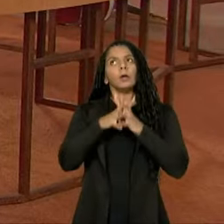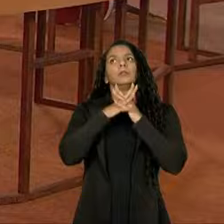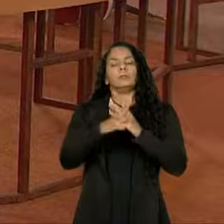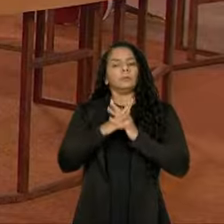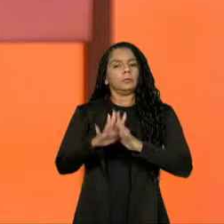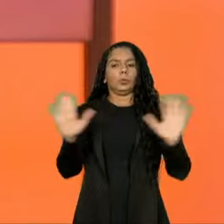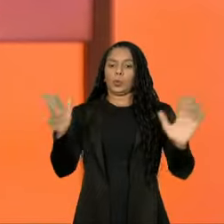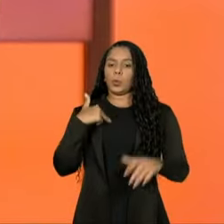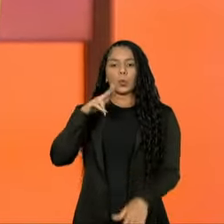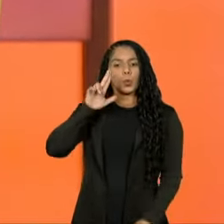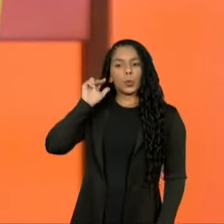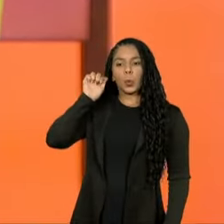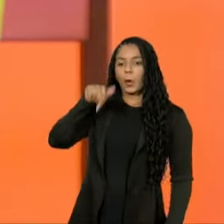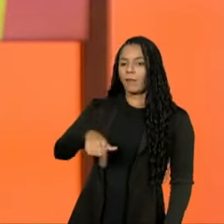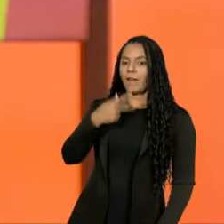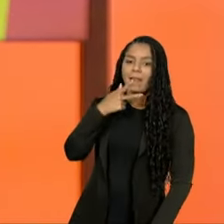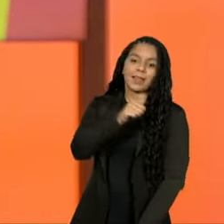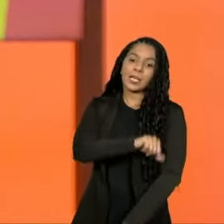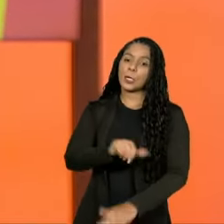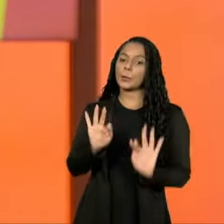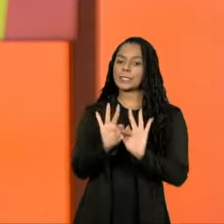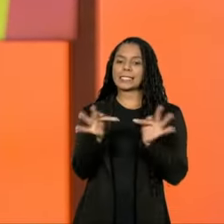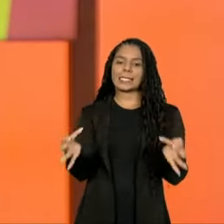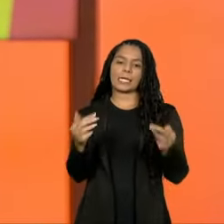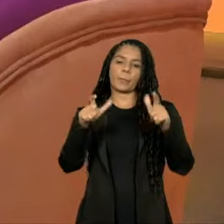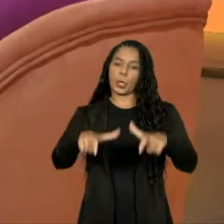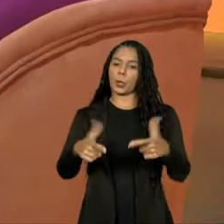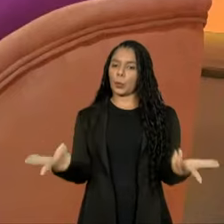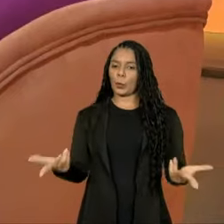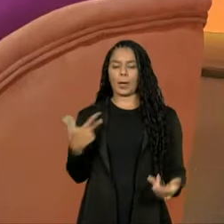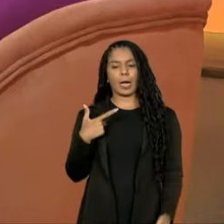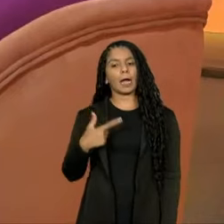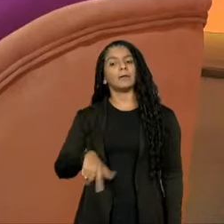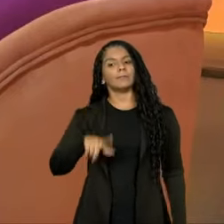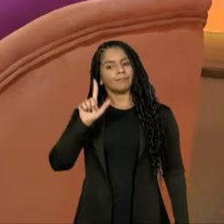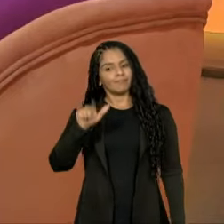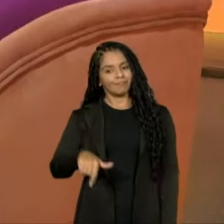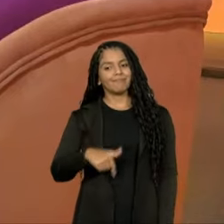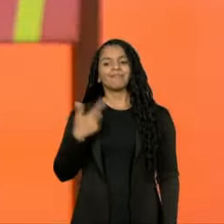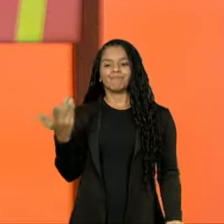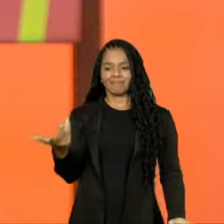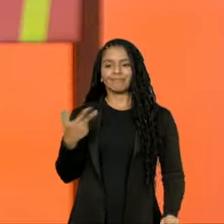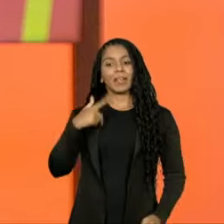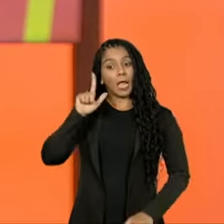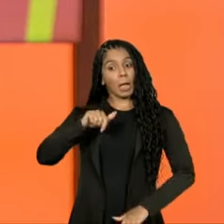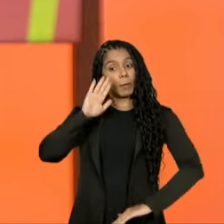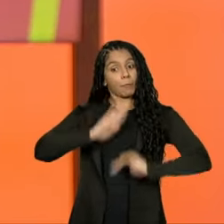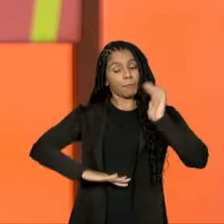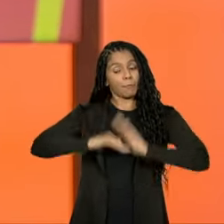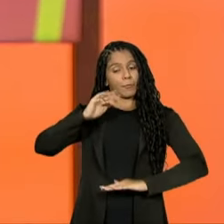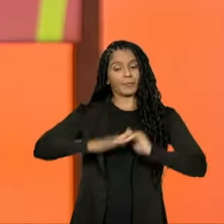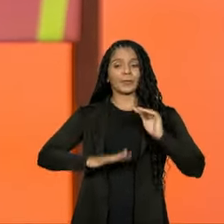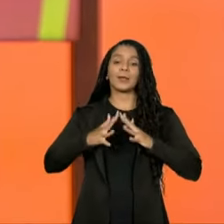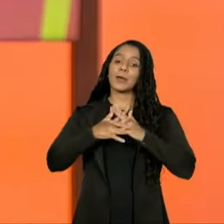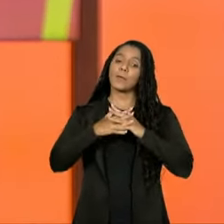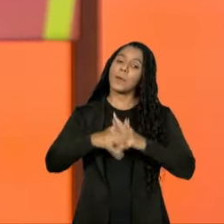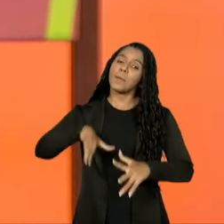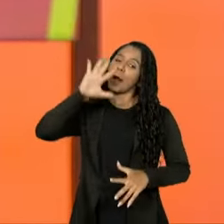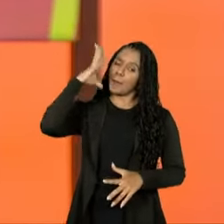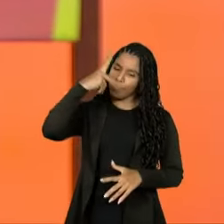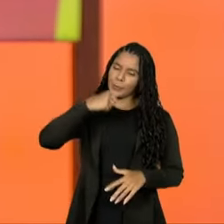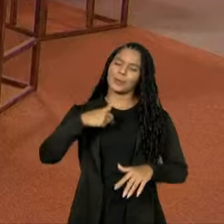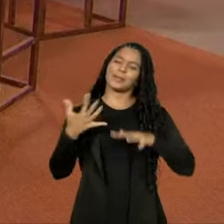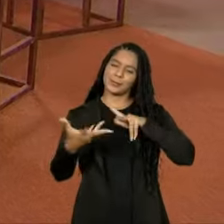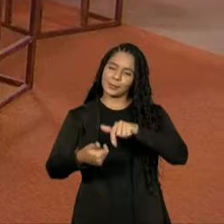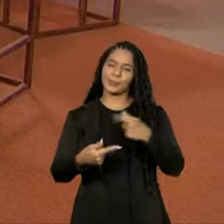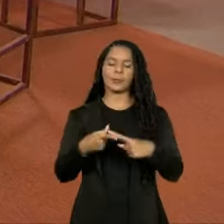Eu nunca disse que isso aqui é simples, não, né? Não é para Amador, não. O Rio de Janeiro não é para Amador, não. É a confusão mais bonita que tem no mundo, mas é uma confusão. E que as